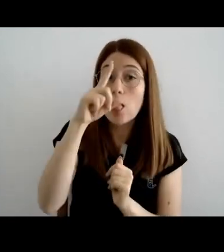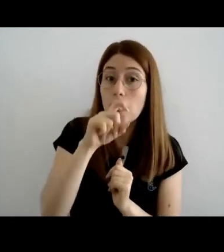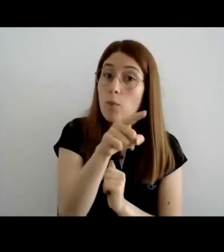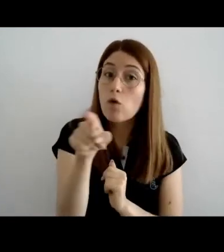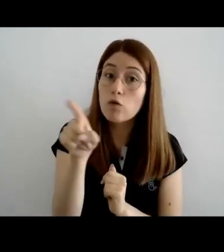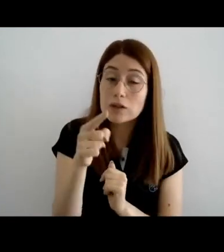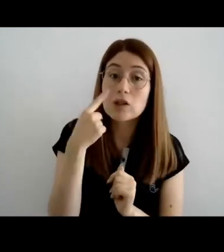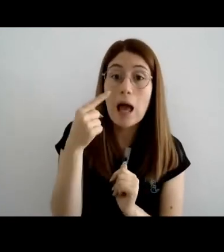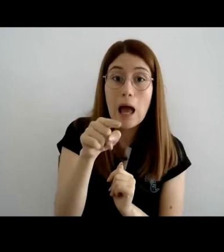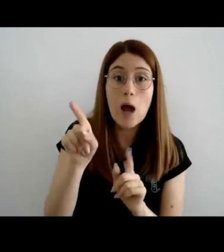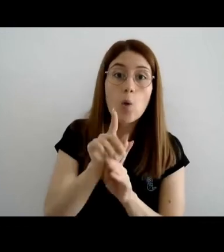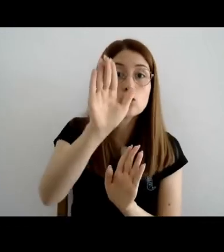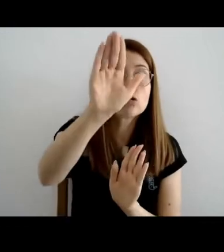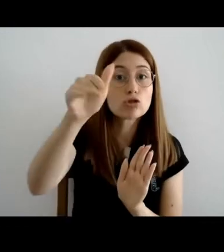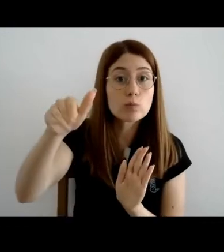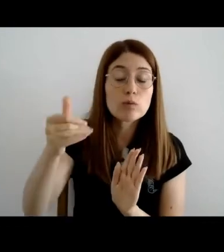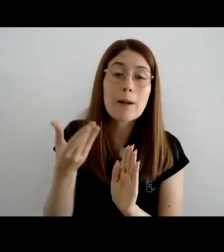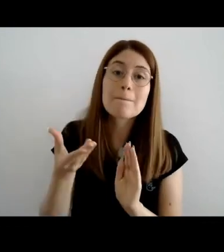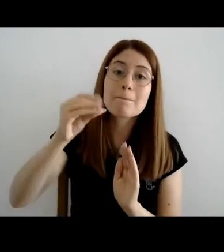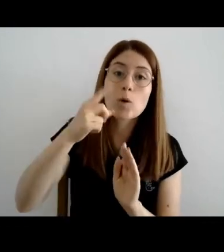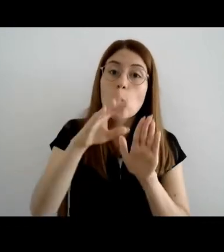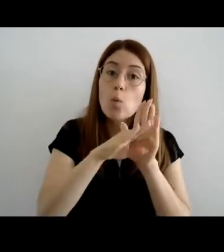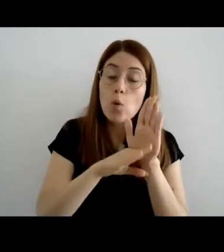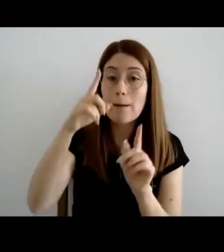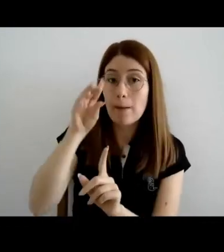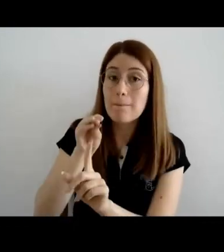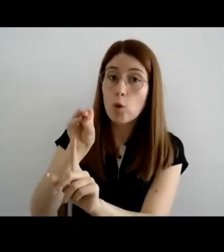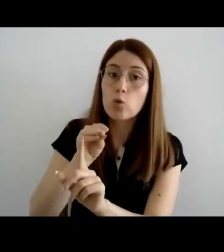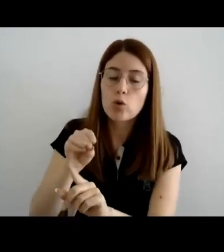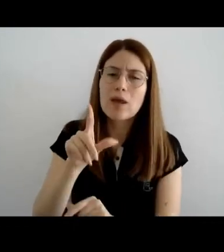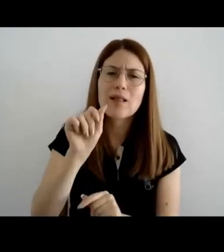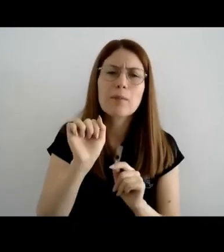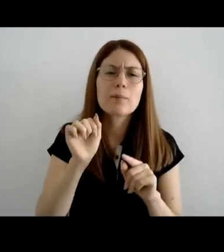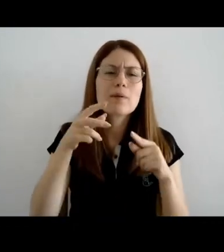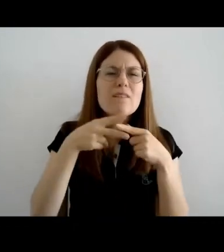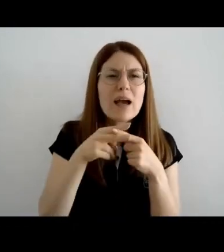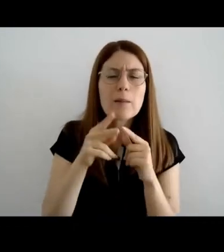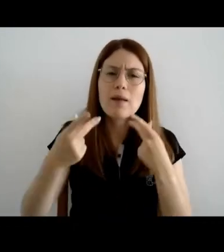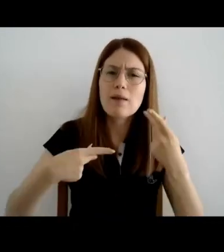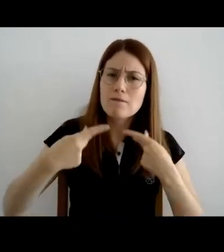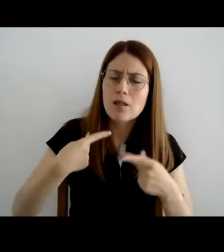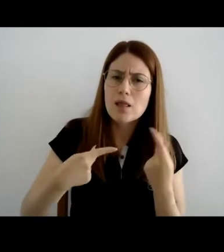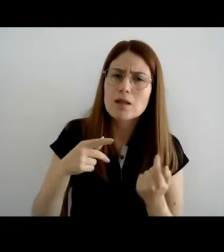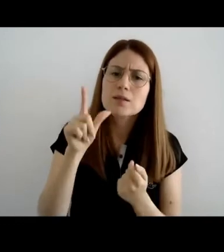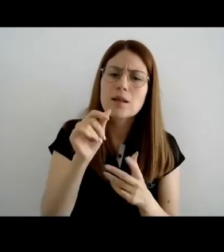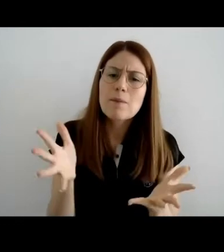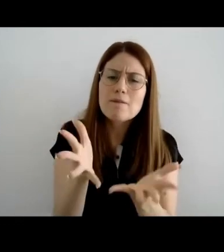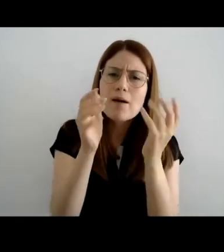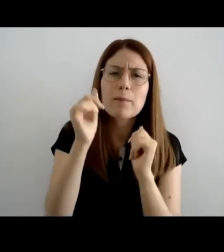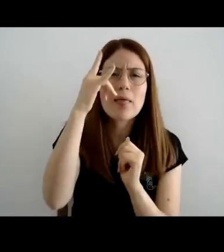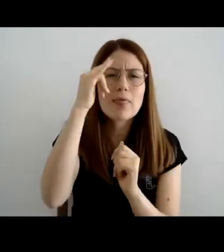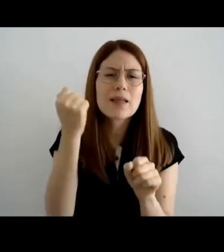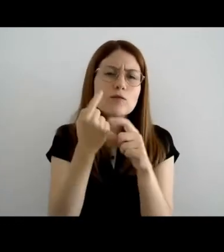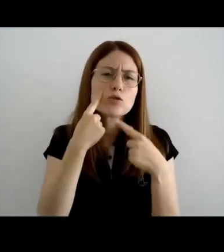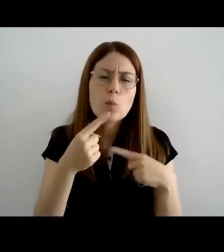a call para mais um programa de mentoria, ferramentas de autoavaliação da cultura de inovação, a aceleradora das ideias em serviços públicos, os